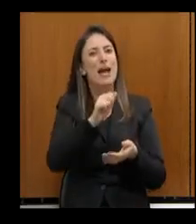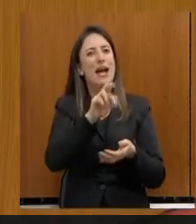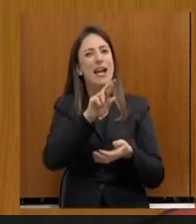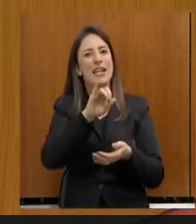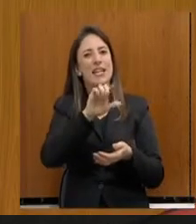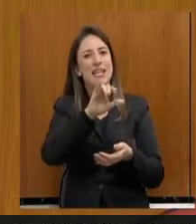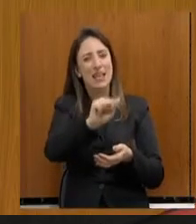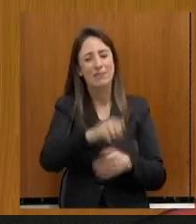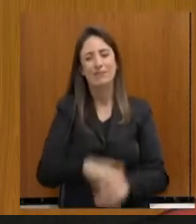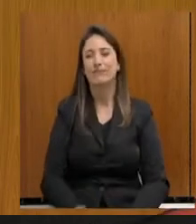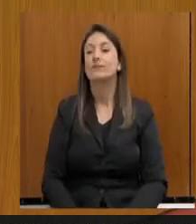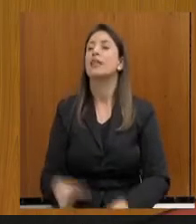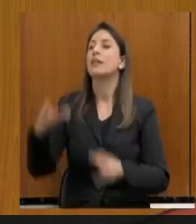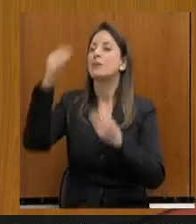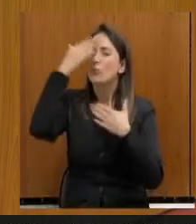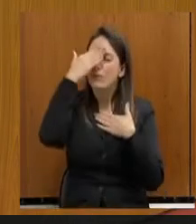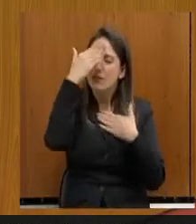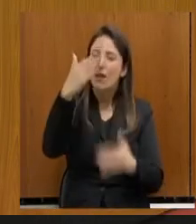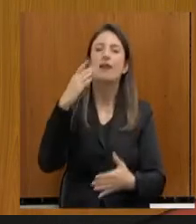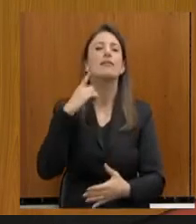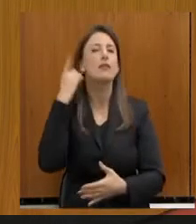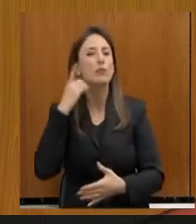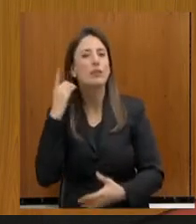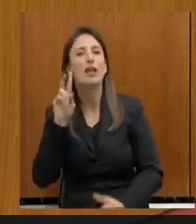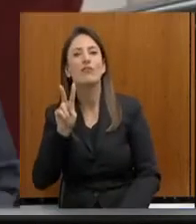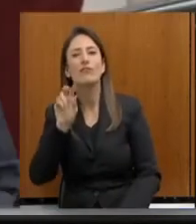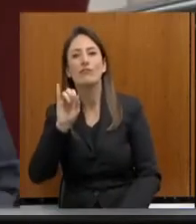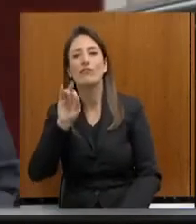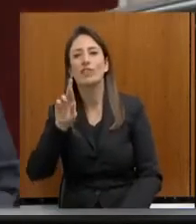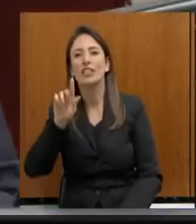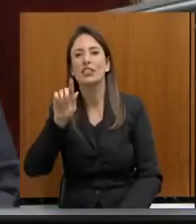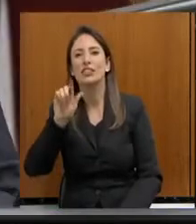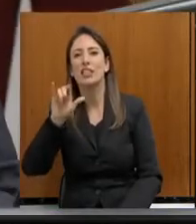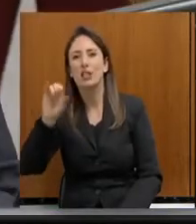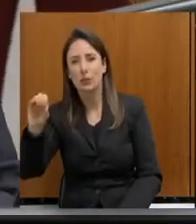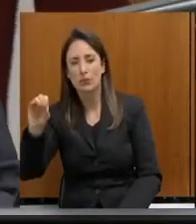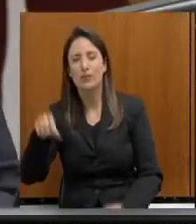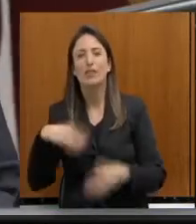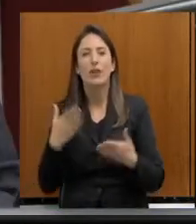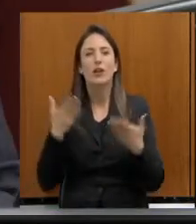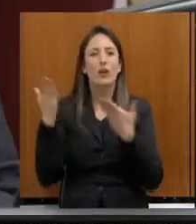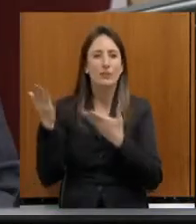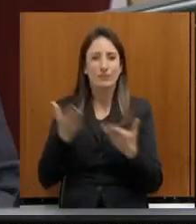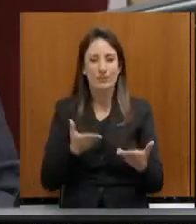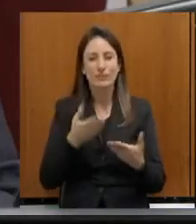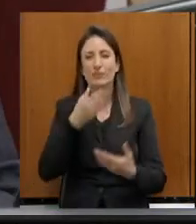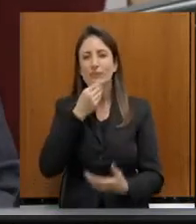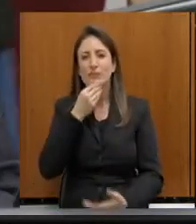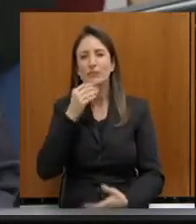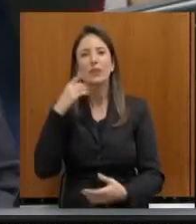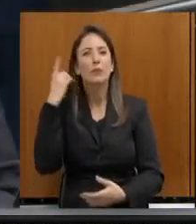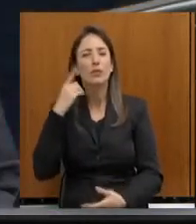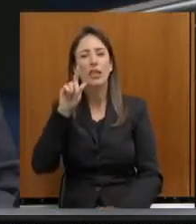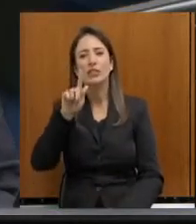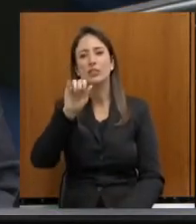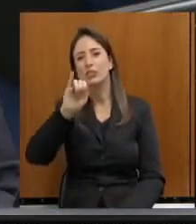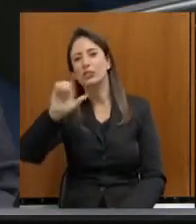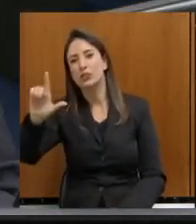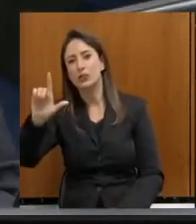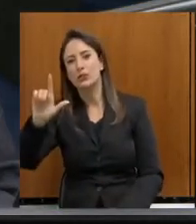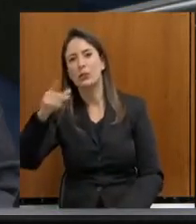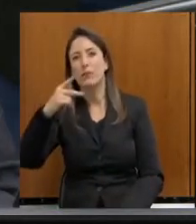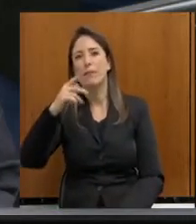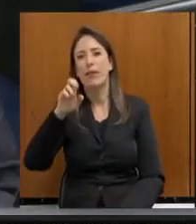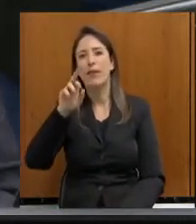e obrigado Deputado Virgílio Guimarães eu passo a presidência o deputado Gil Pereira para fazer